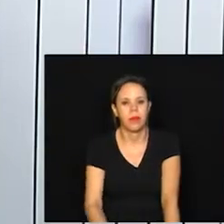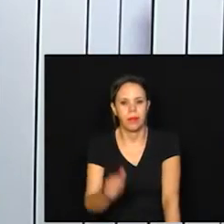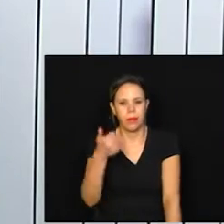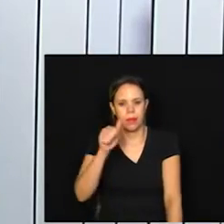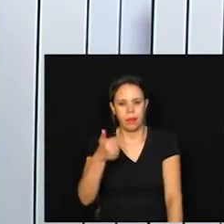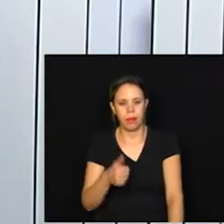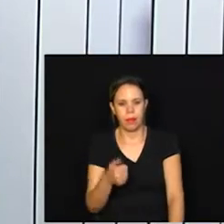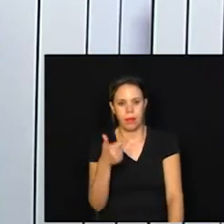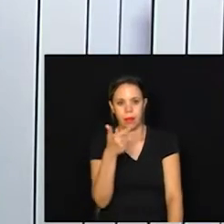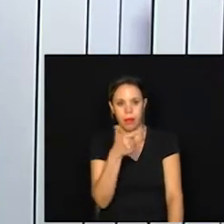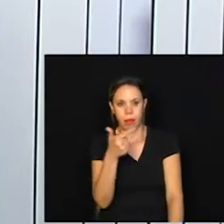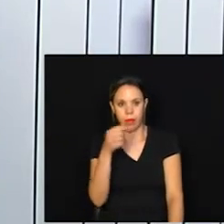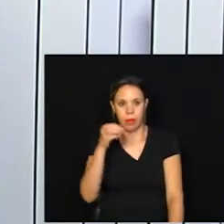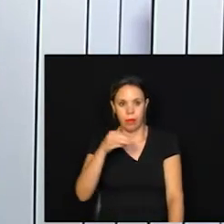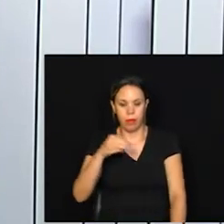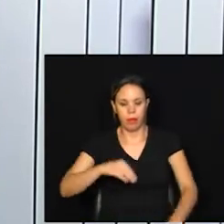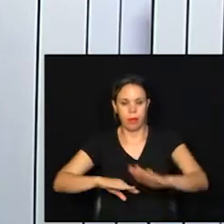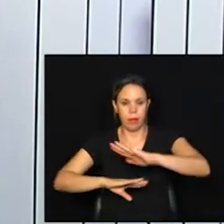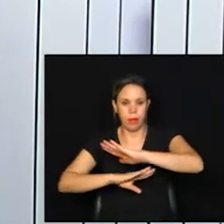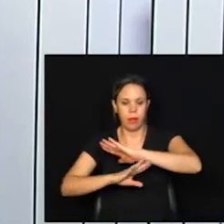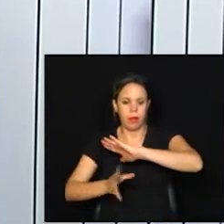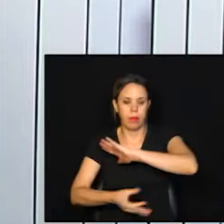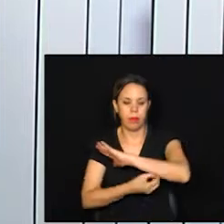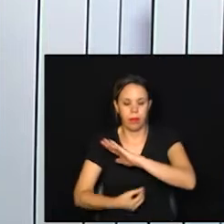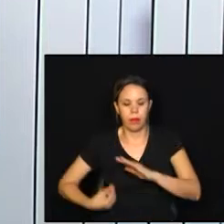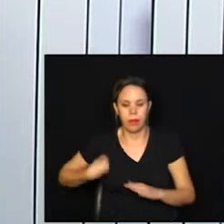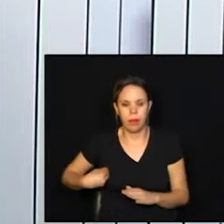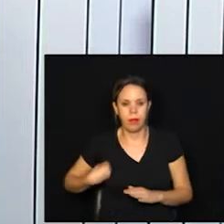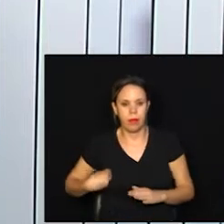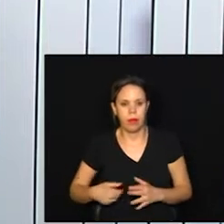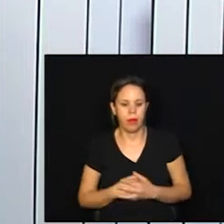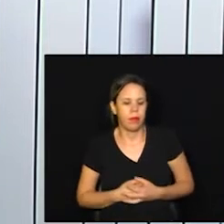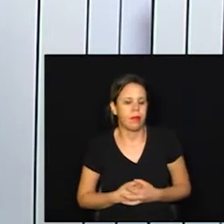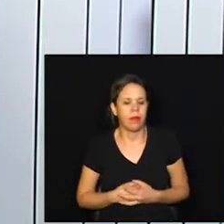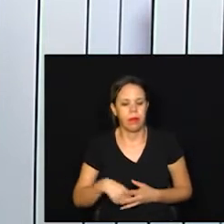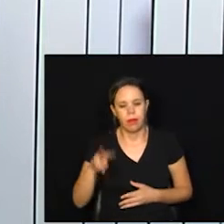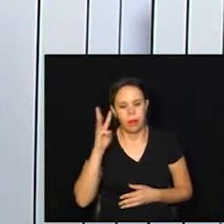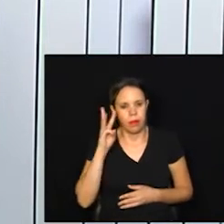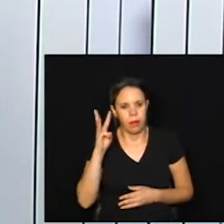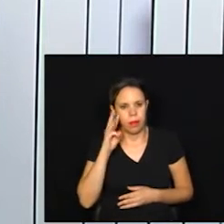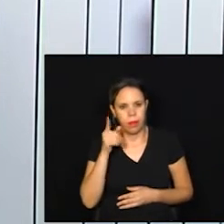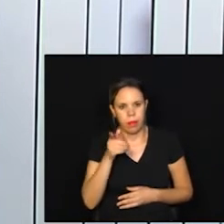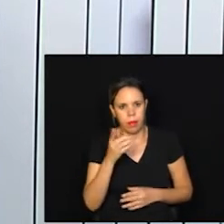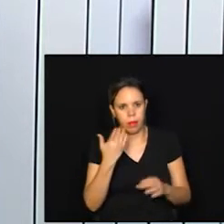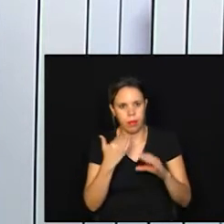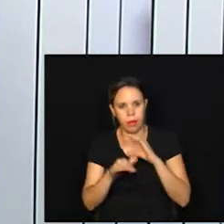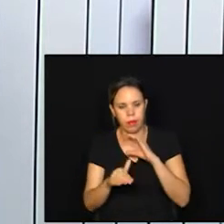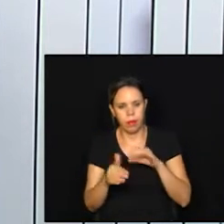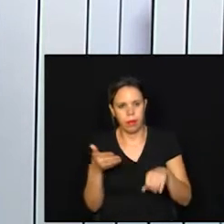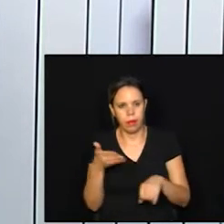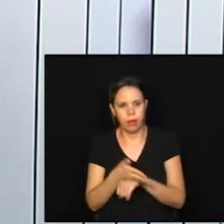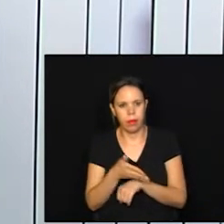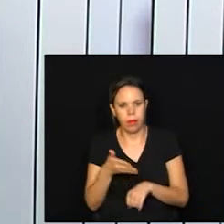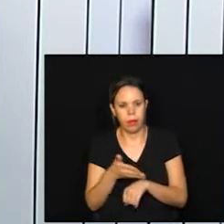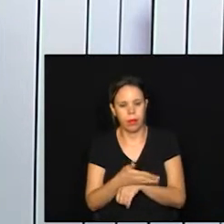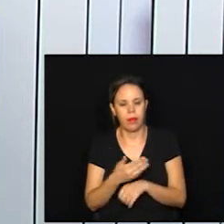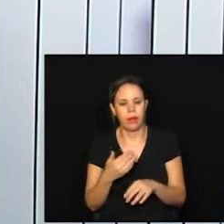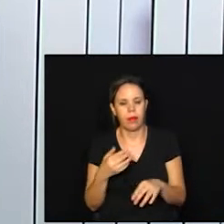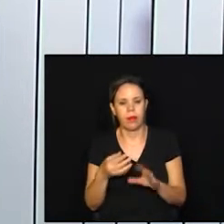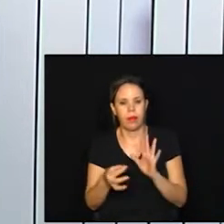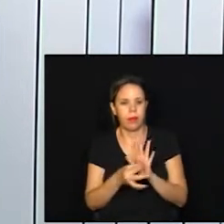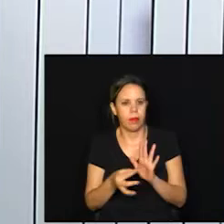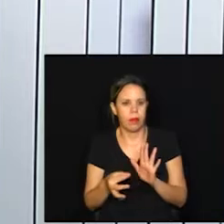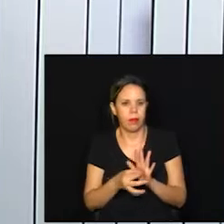Horas e 22 minutos, Câmara Total de volta ao vivo nesta terça-feira. Você já enviou a sua participação, a sua